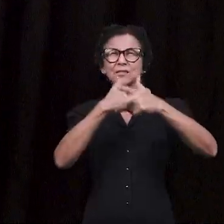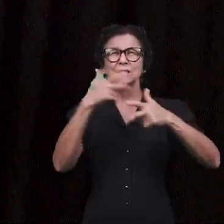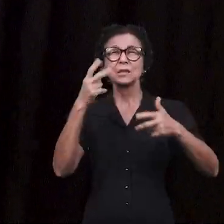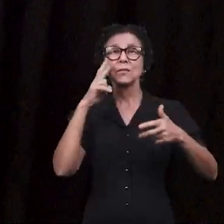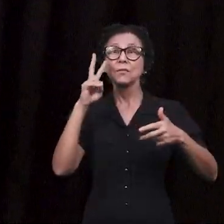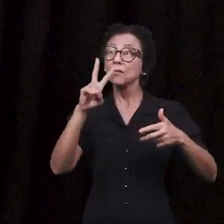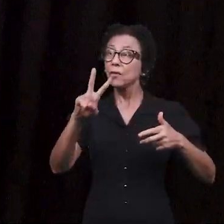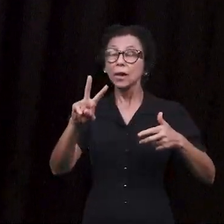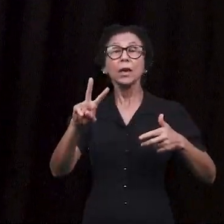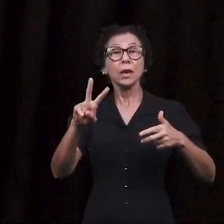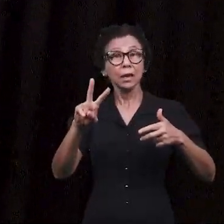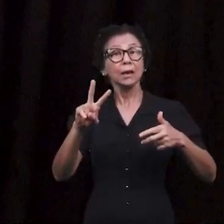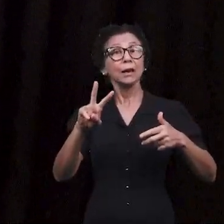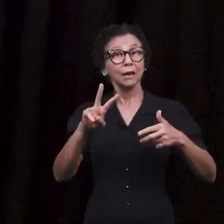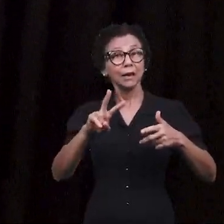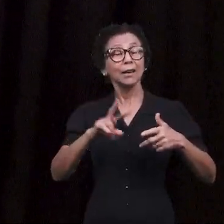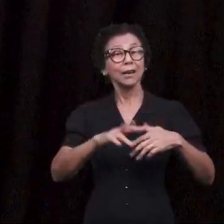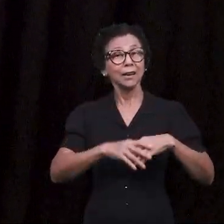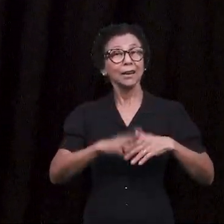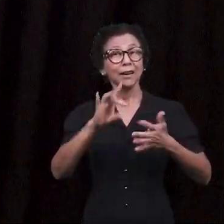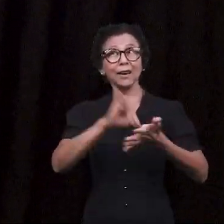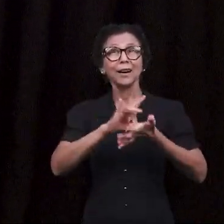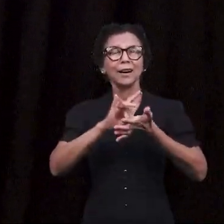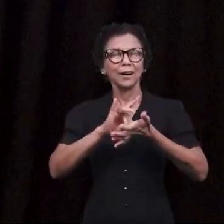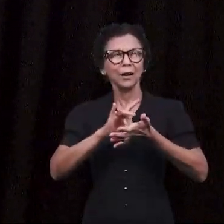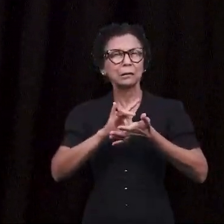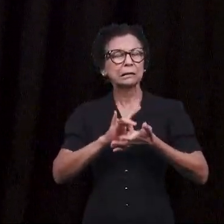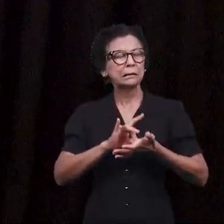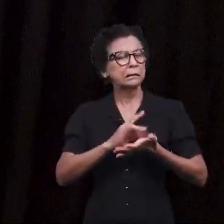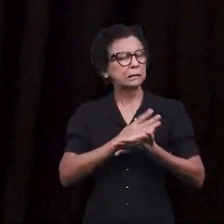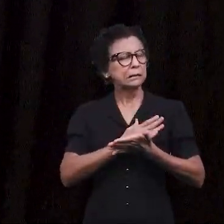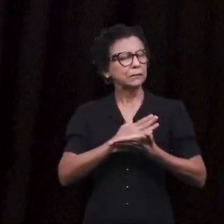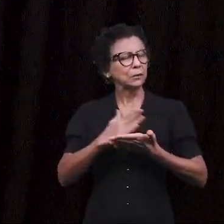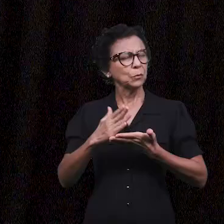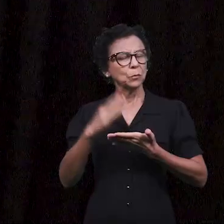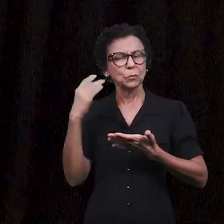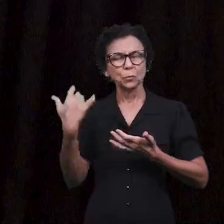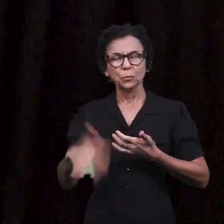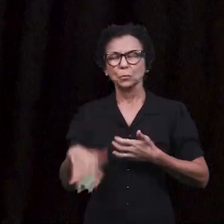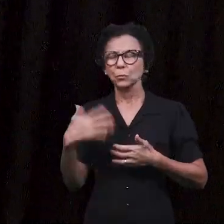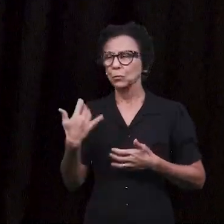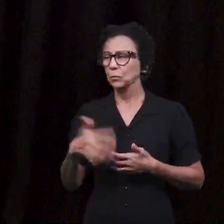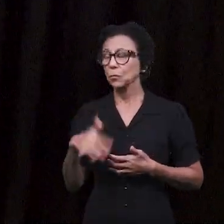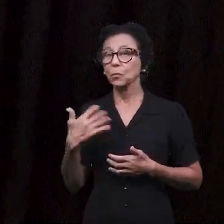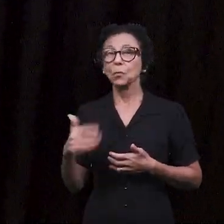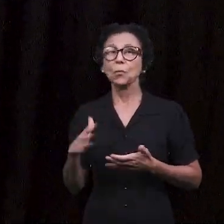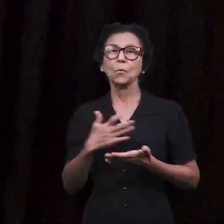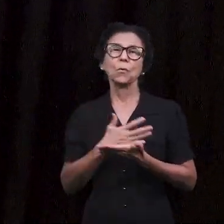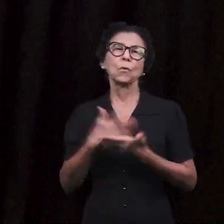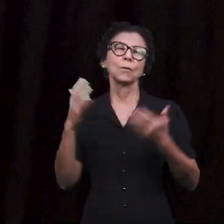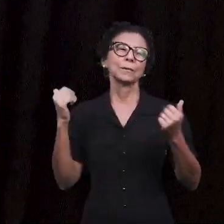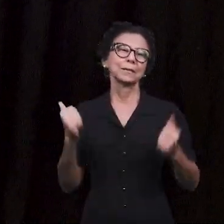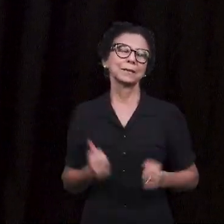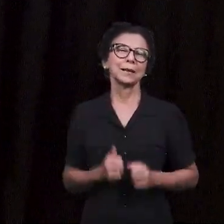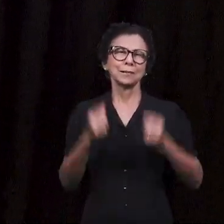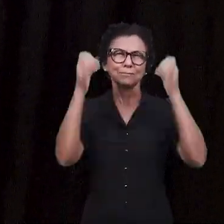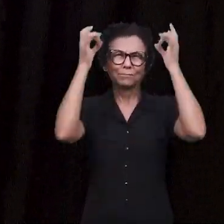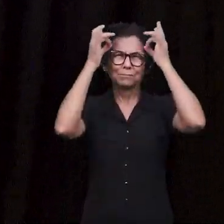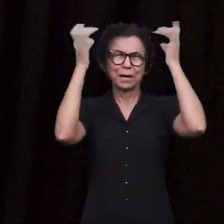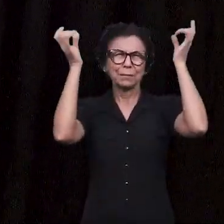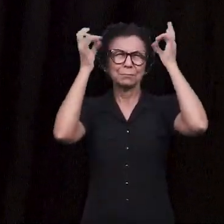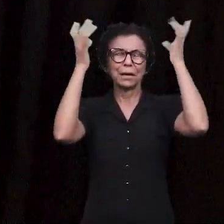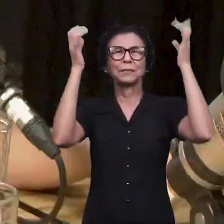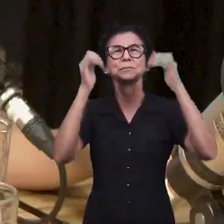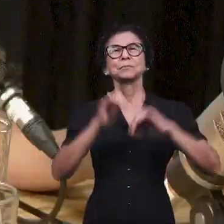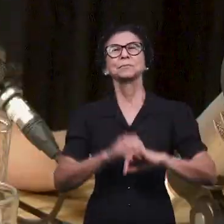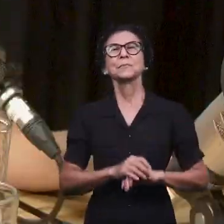São percepções de que aquele paciente ele provavelmente ele vai entrar num período de crise de enxaqueca.